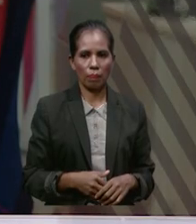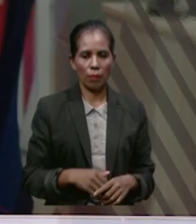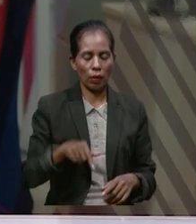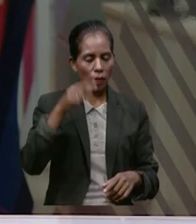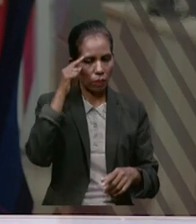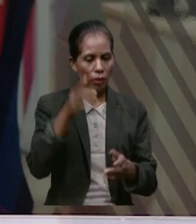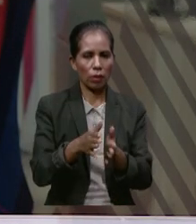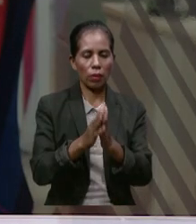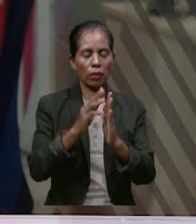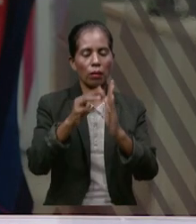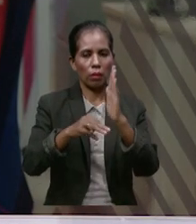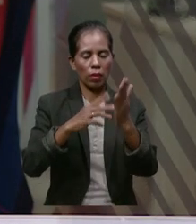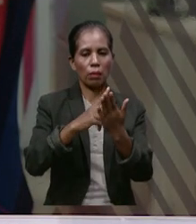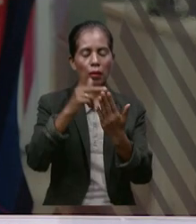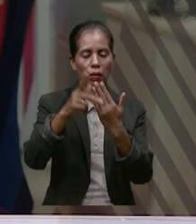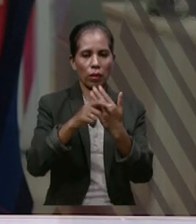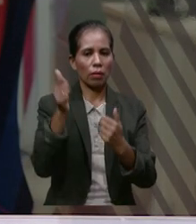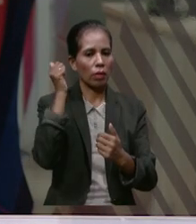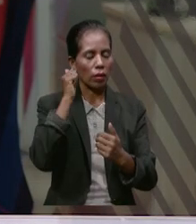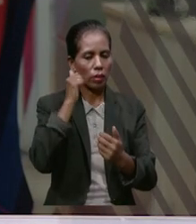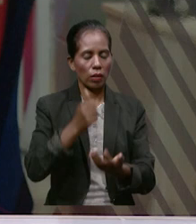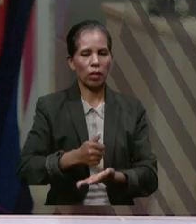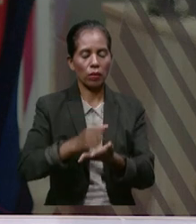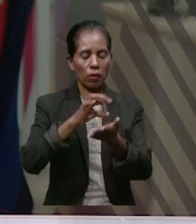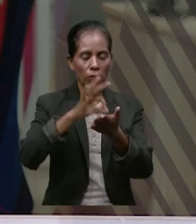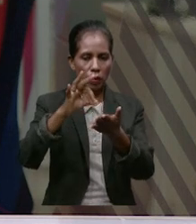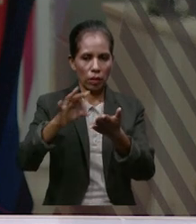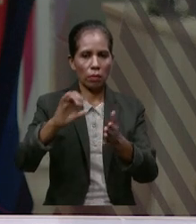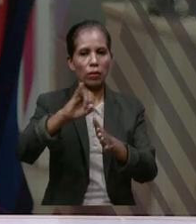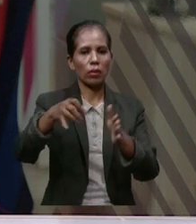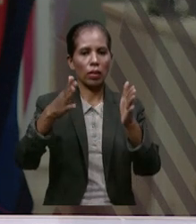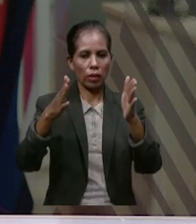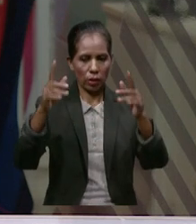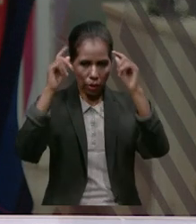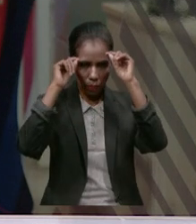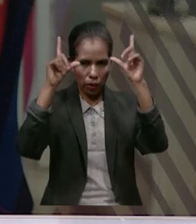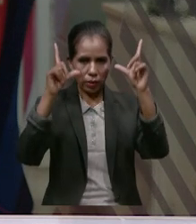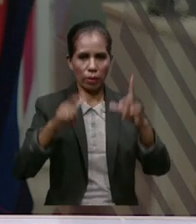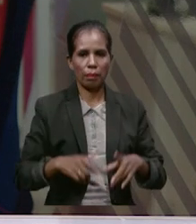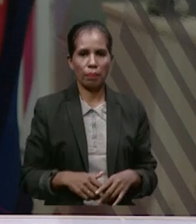Governo Ulsso Media Programa Ásia atua apoio à formação da jornalista Timor-Leste.